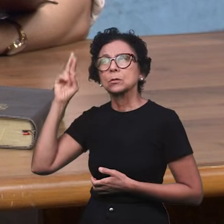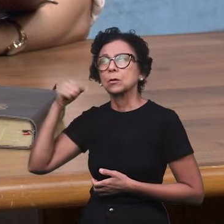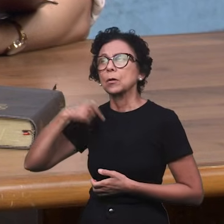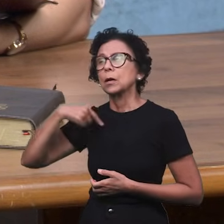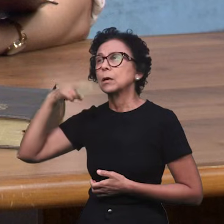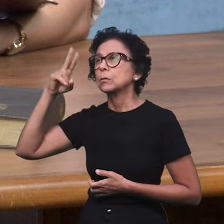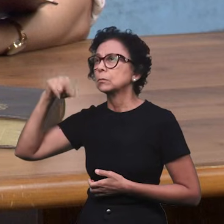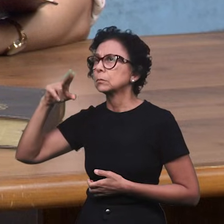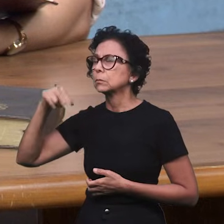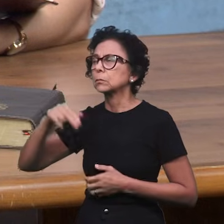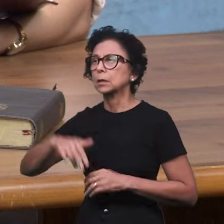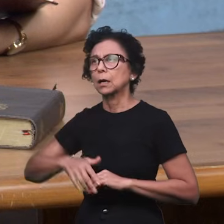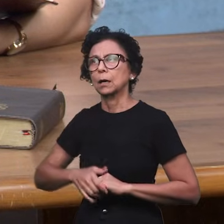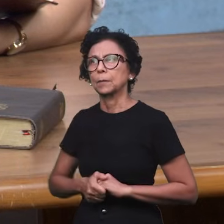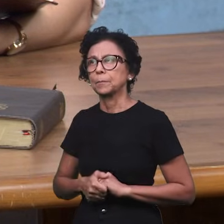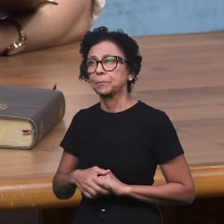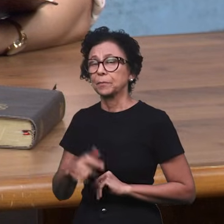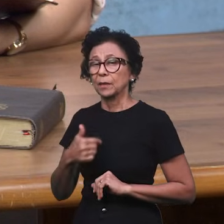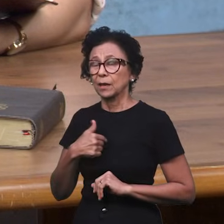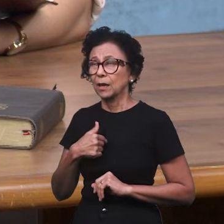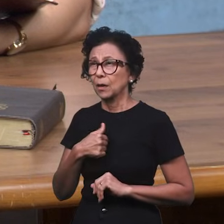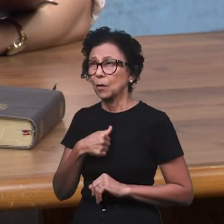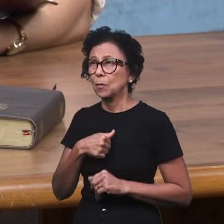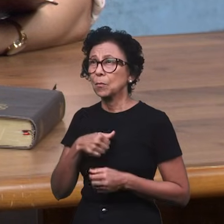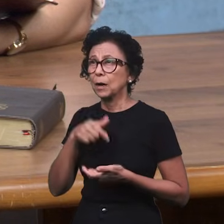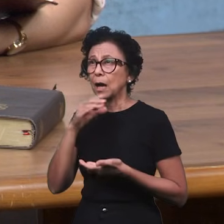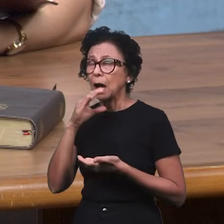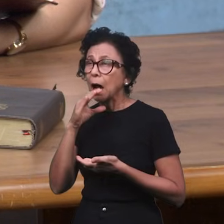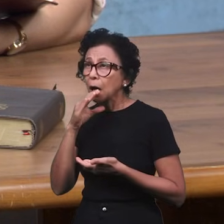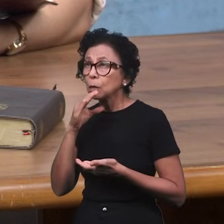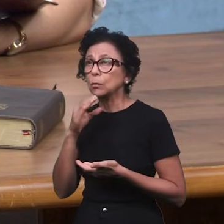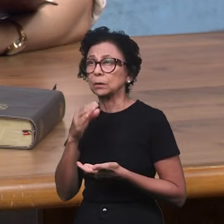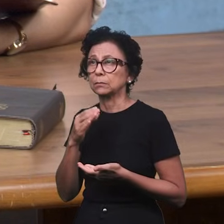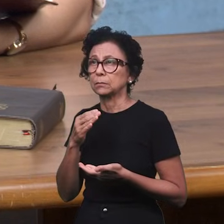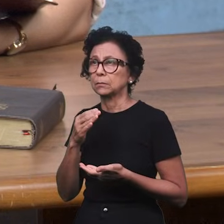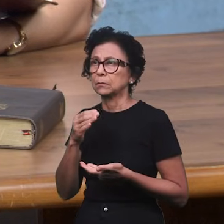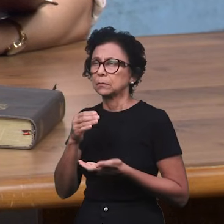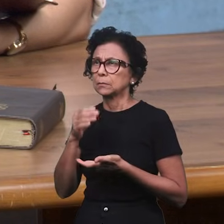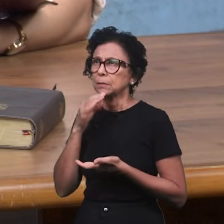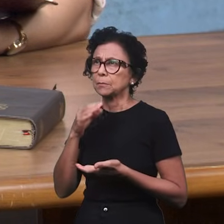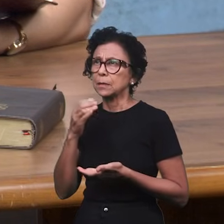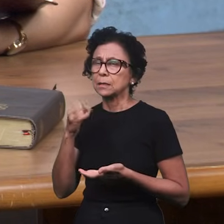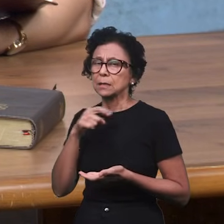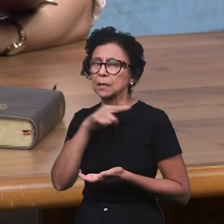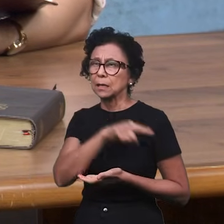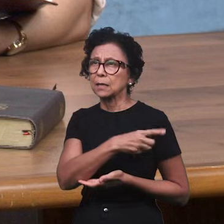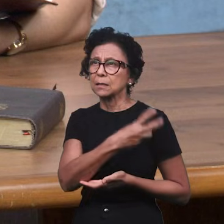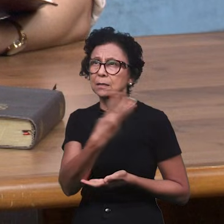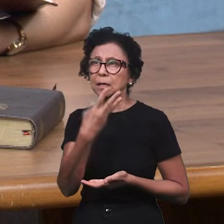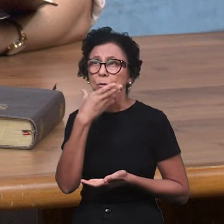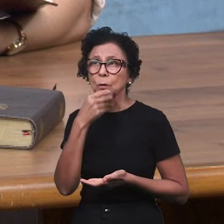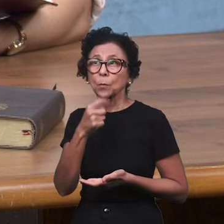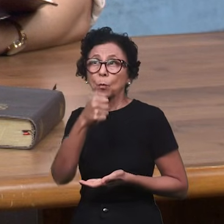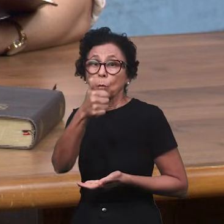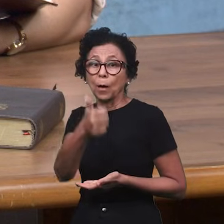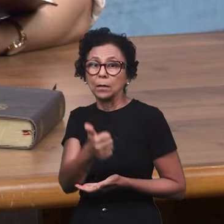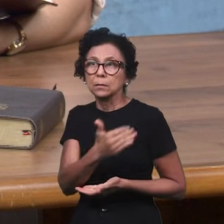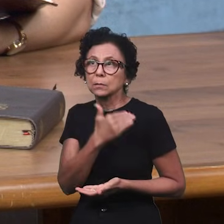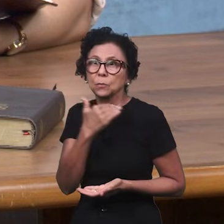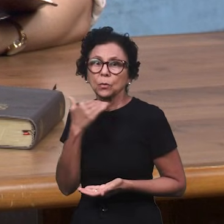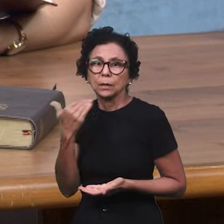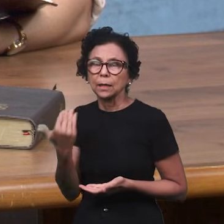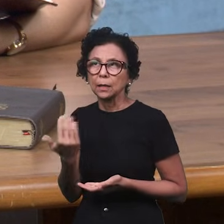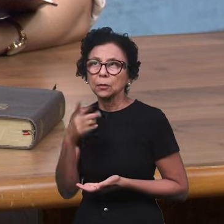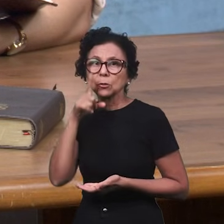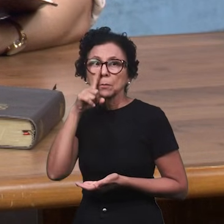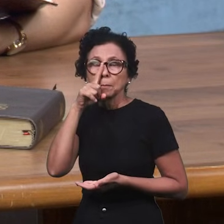faça tal. Beberia eu o sangue destes varões com as suas vidas? Pois com o perigo das